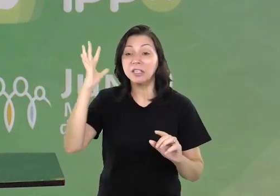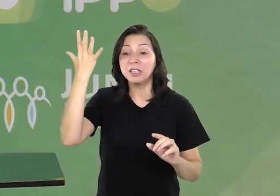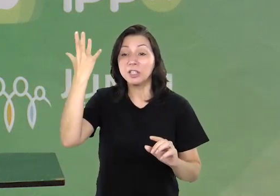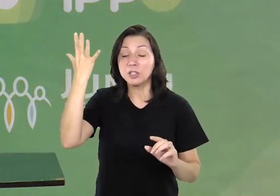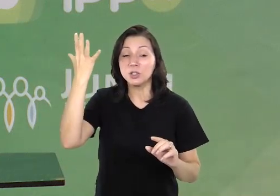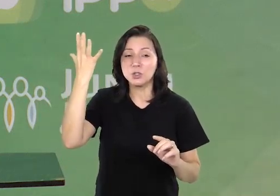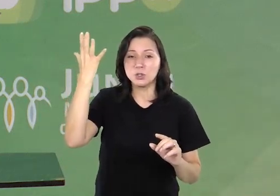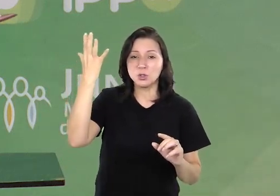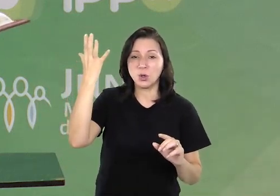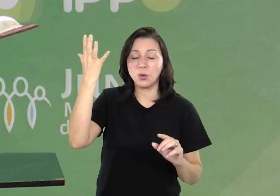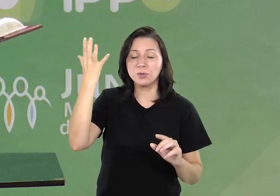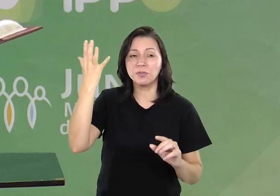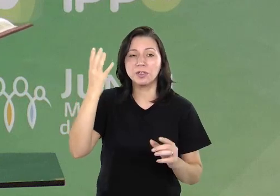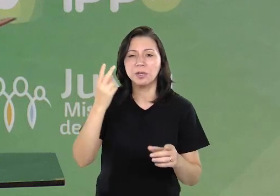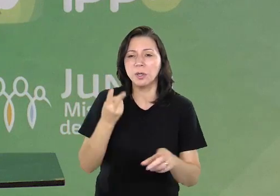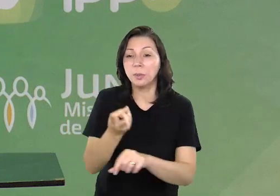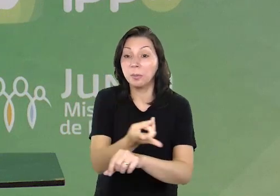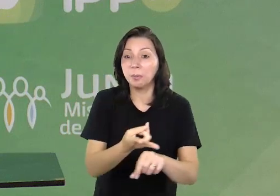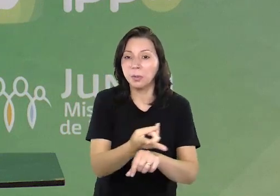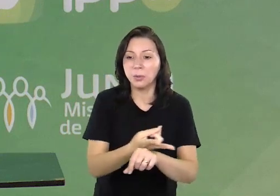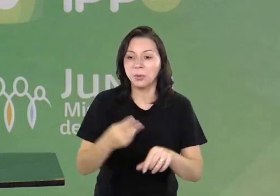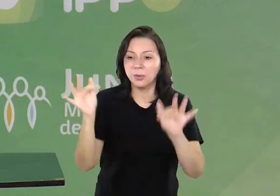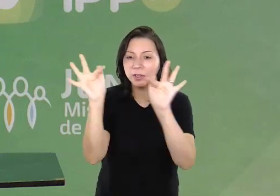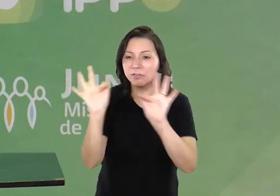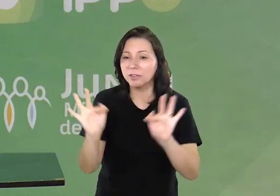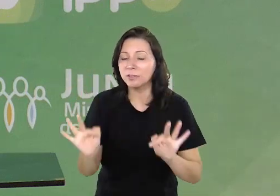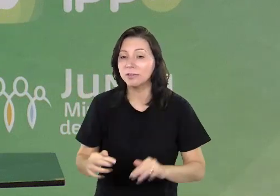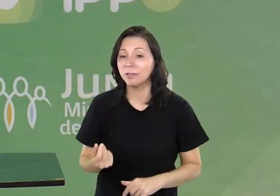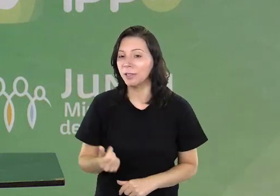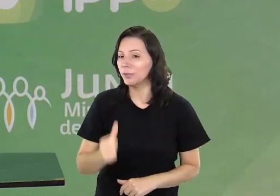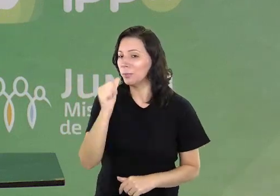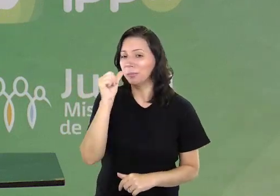bebida na bebida